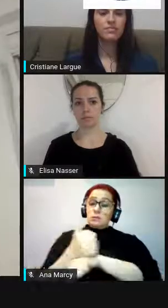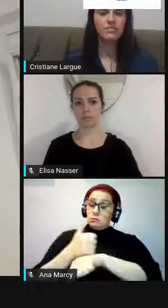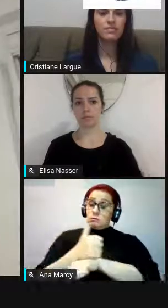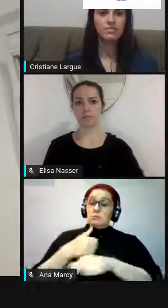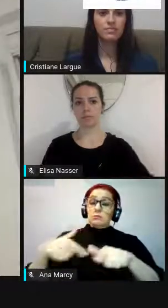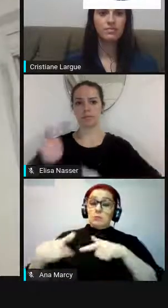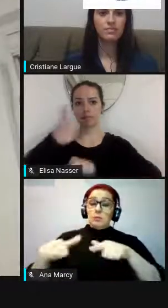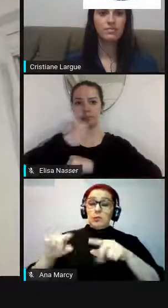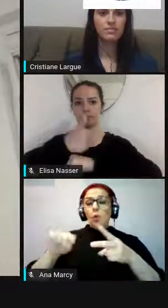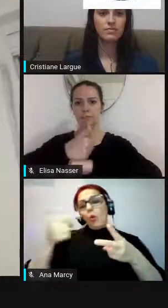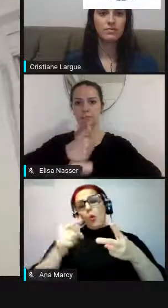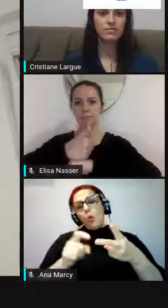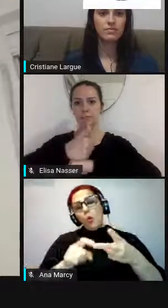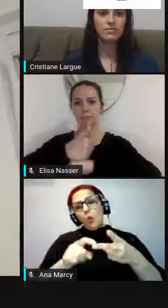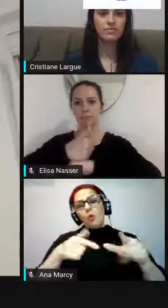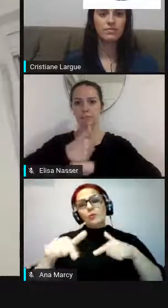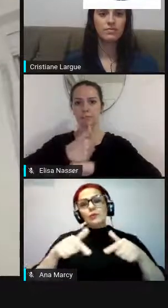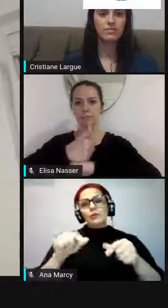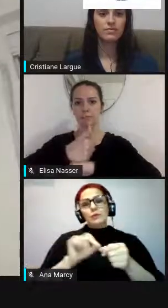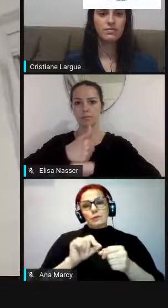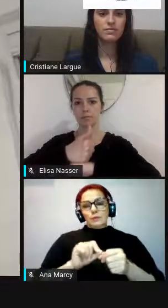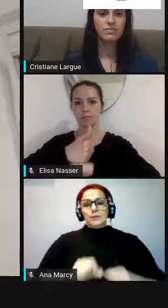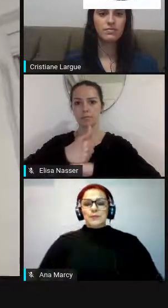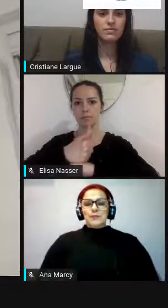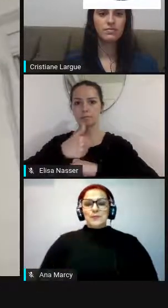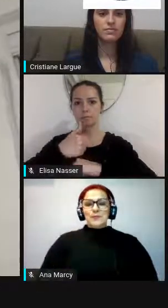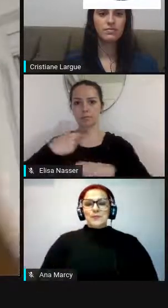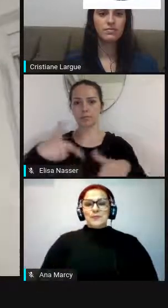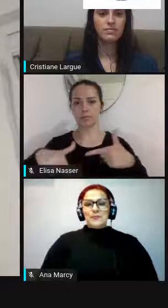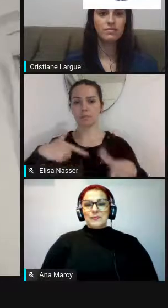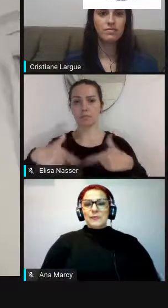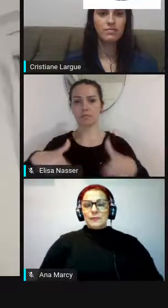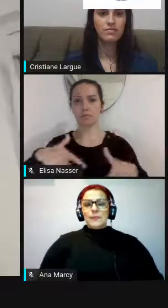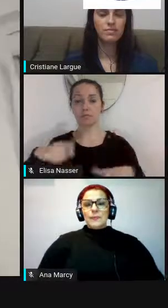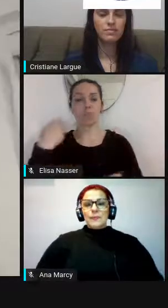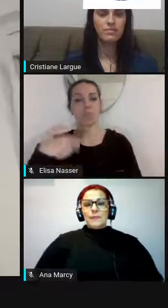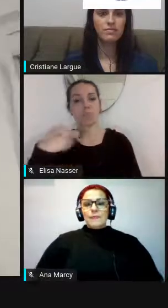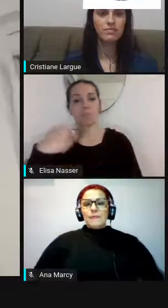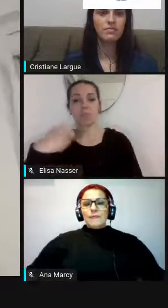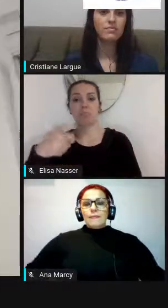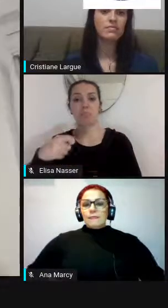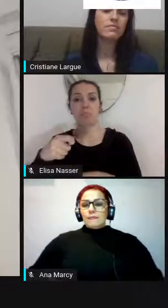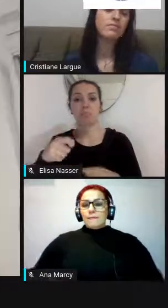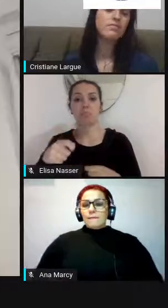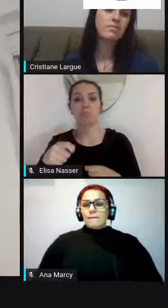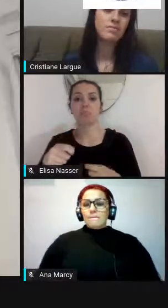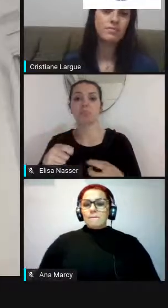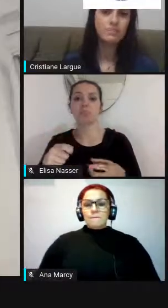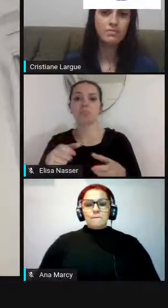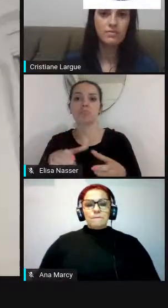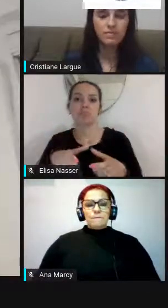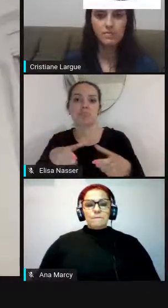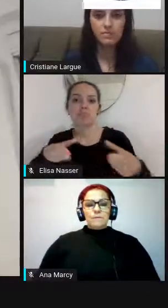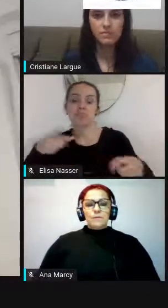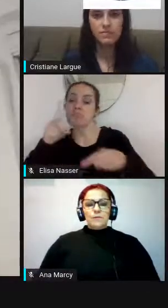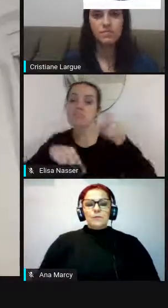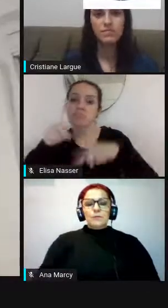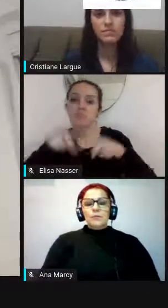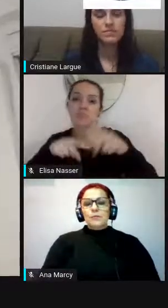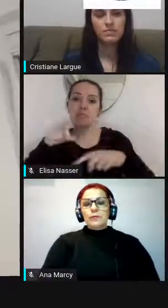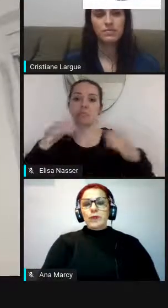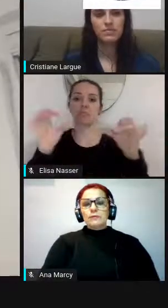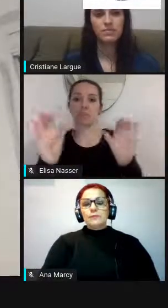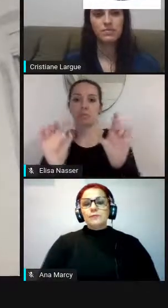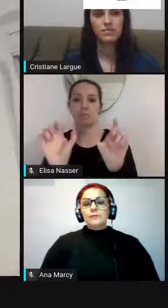outro serviço que a gente pode fazer também tem ter uma necessidade assim de grandes infraestruturas legais e tudo mais